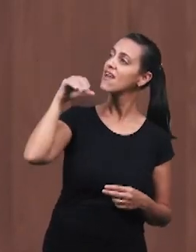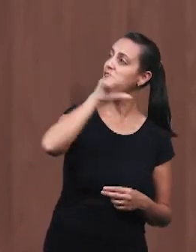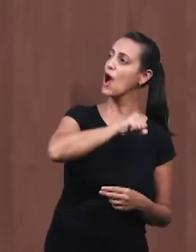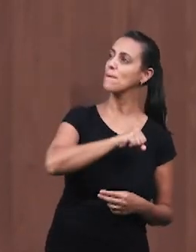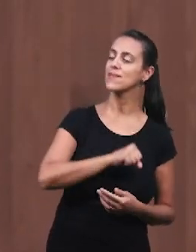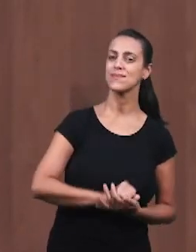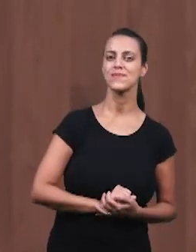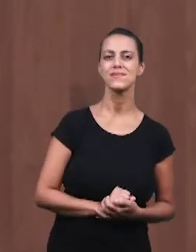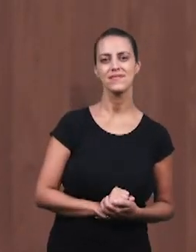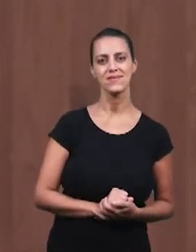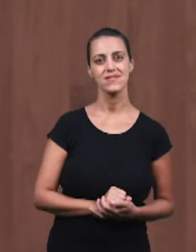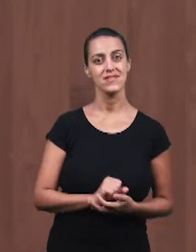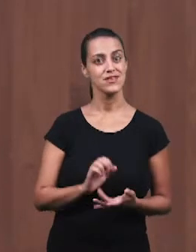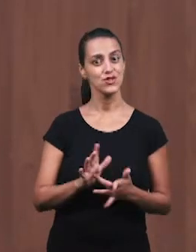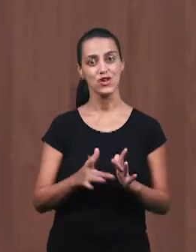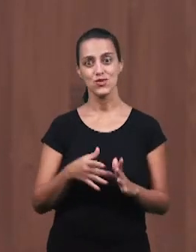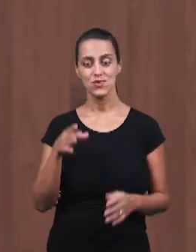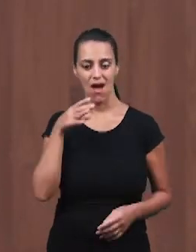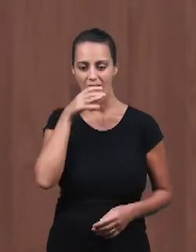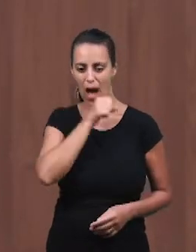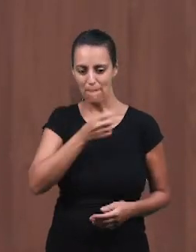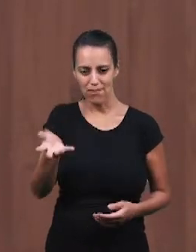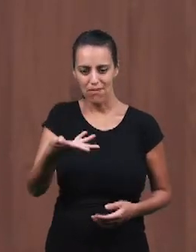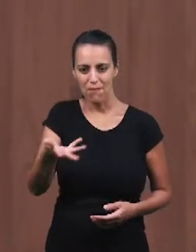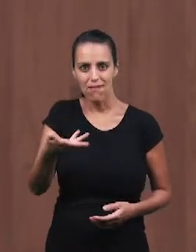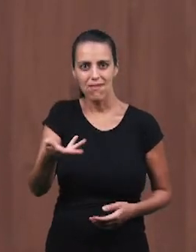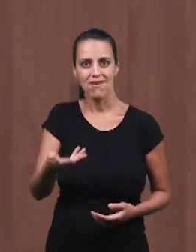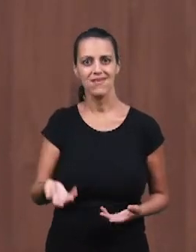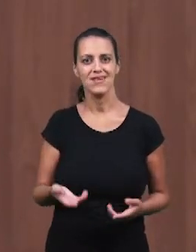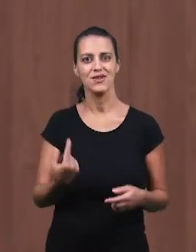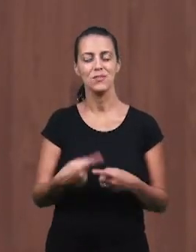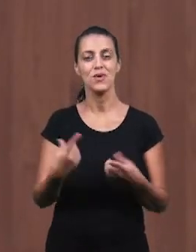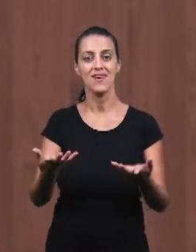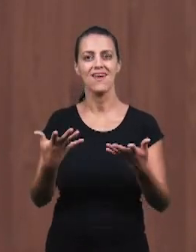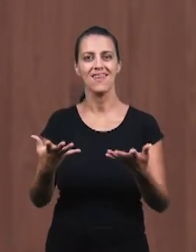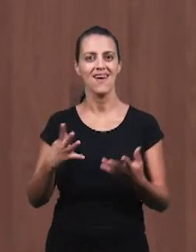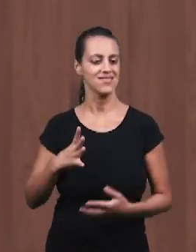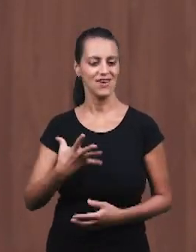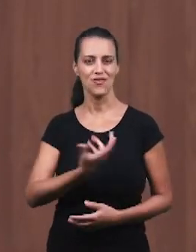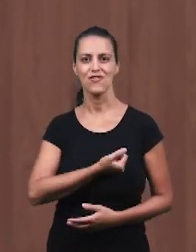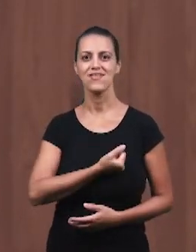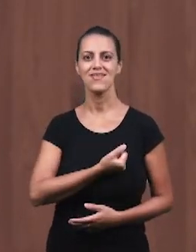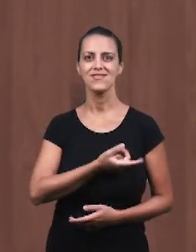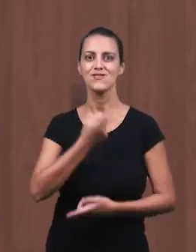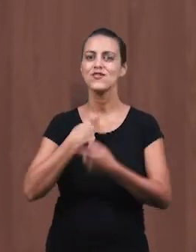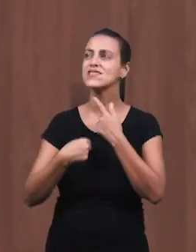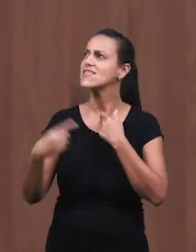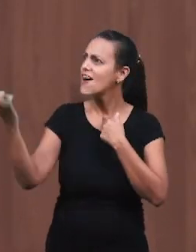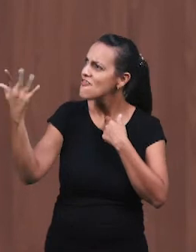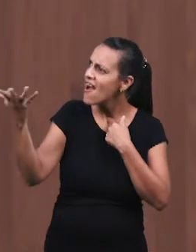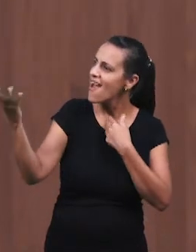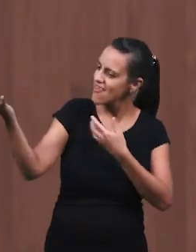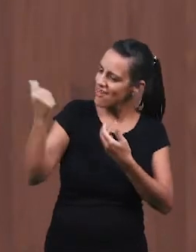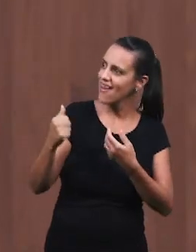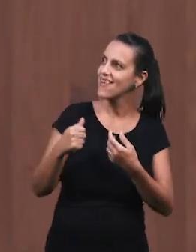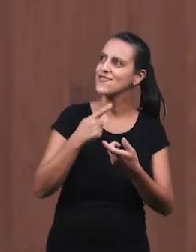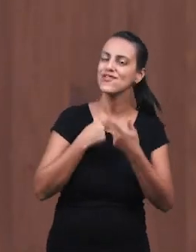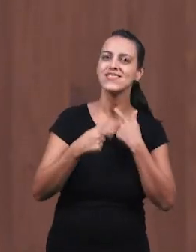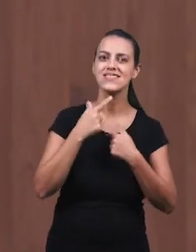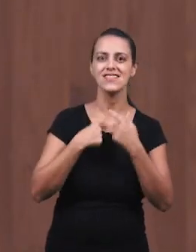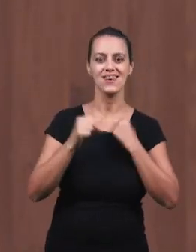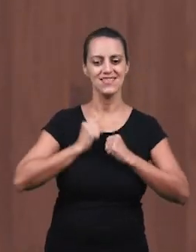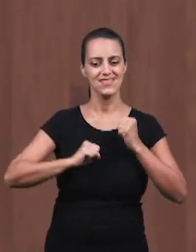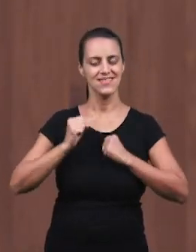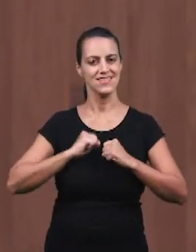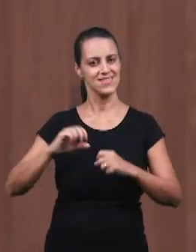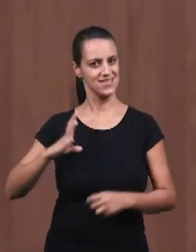depressa. Ali, o Senhor Jesus tinha pressa em alcançar a Zaqueu. Era o desejo dele de alcançar Zaqueu